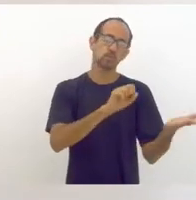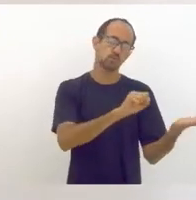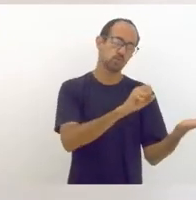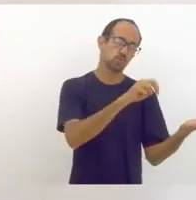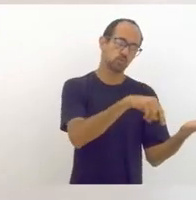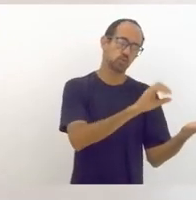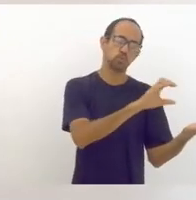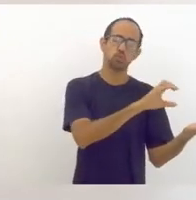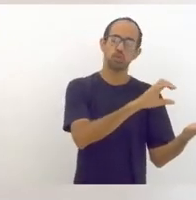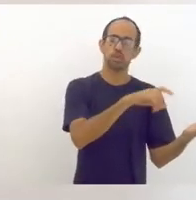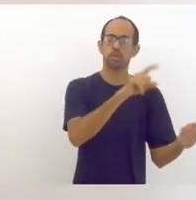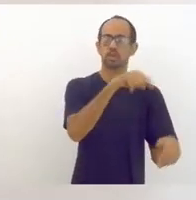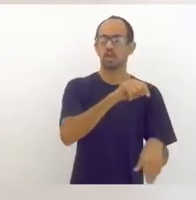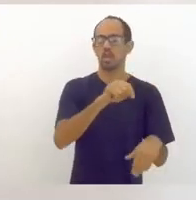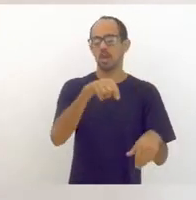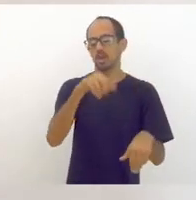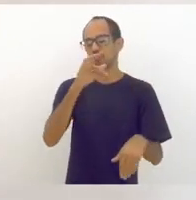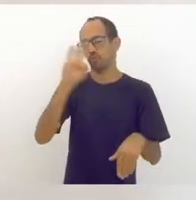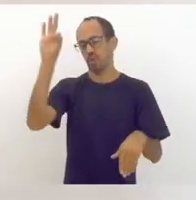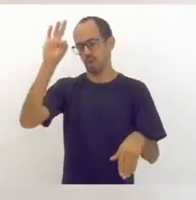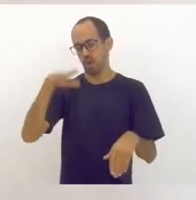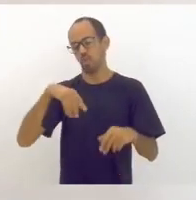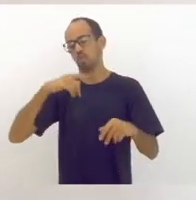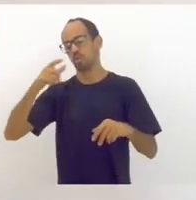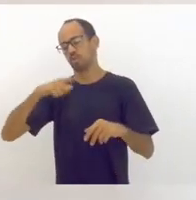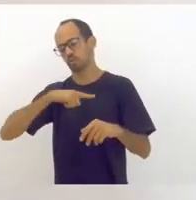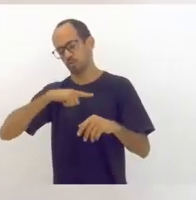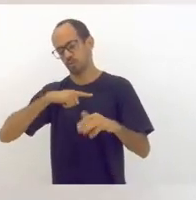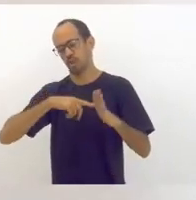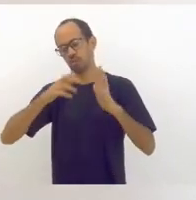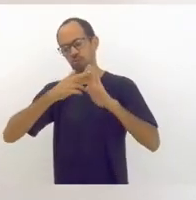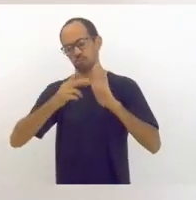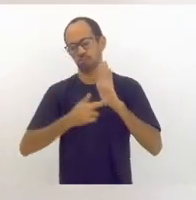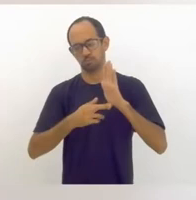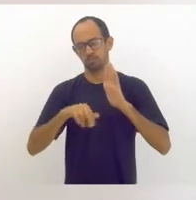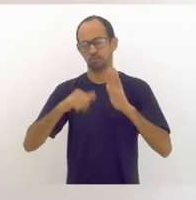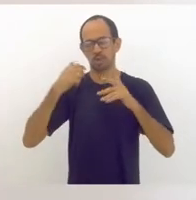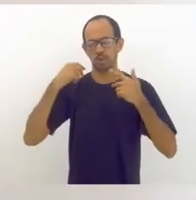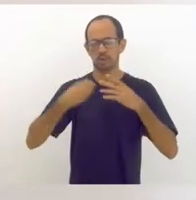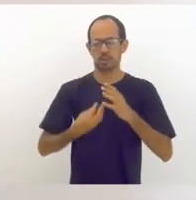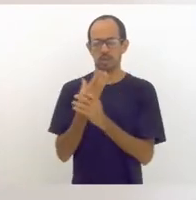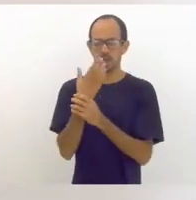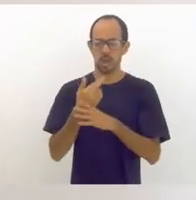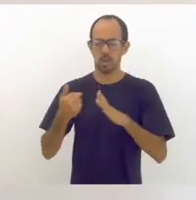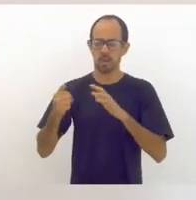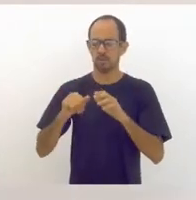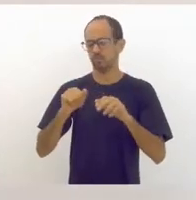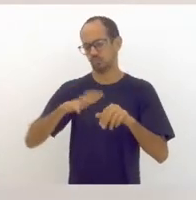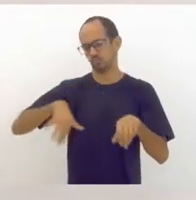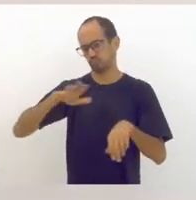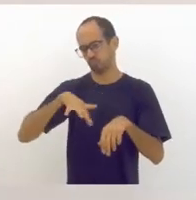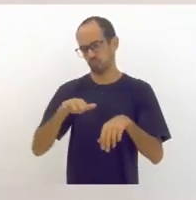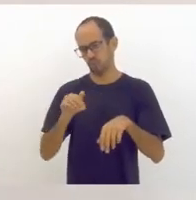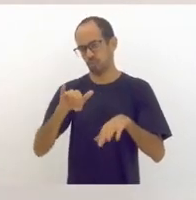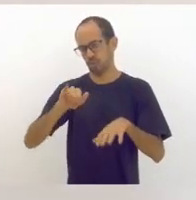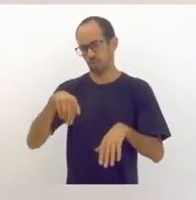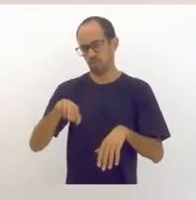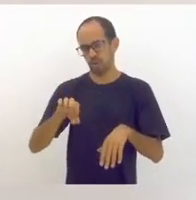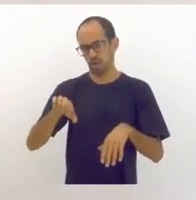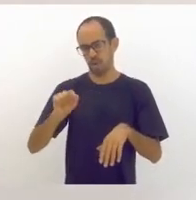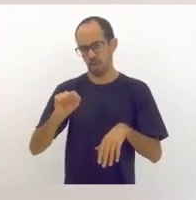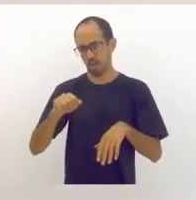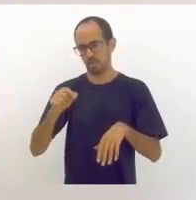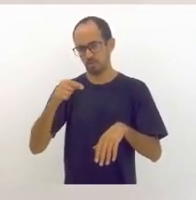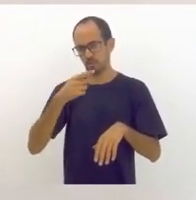questões do Estado, para normatizar todo esse processo, mas acho que está muito bem colocado pelo INEA aí a possibilidade